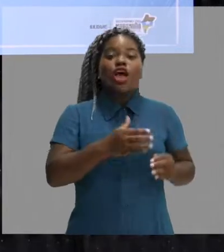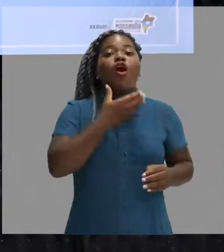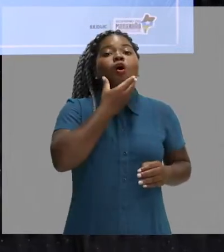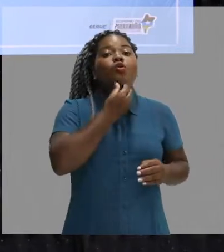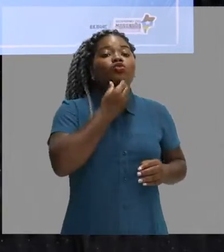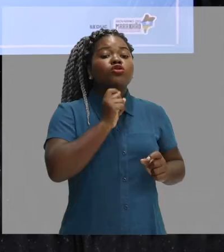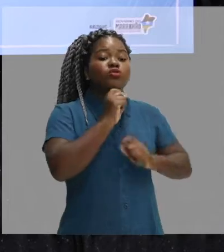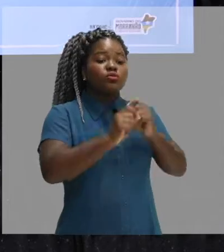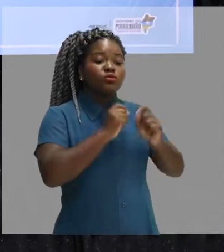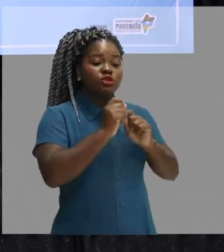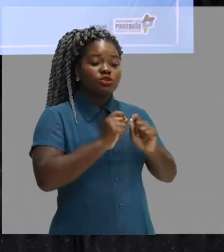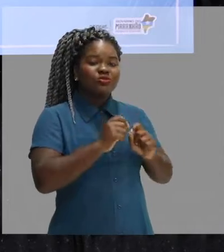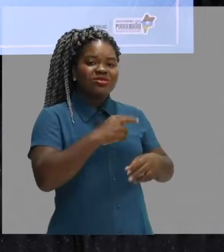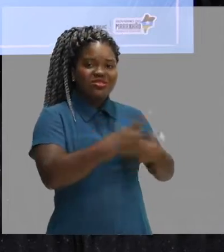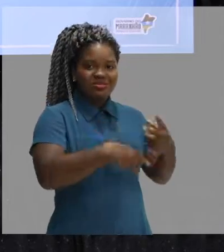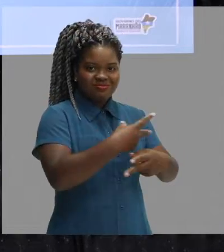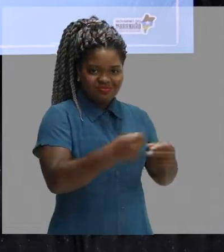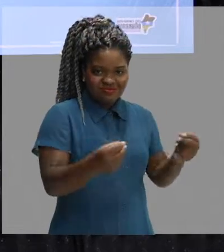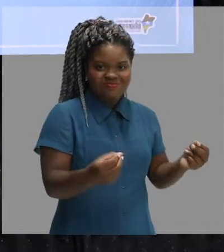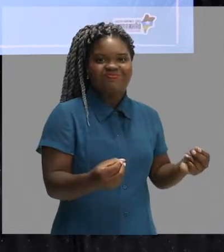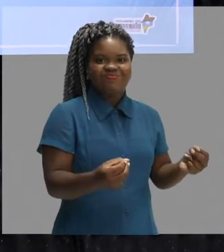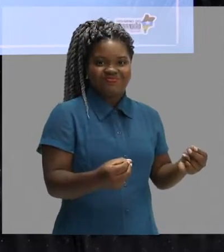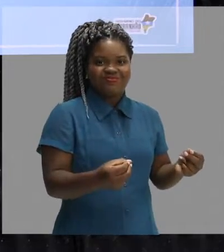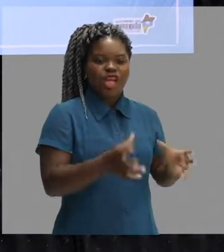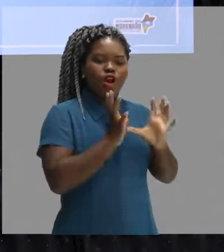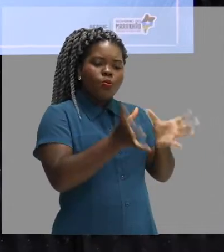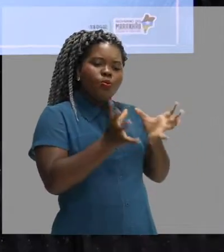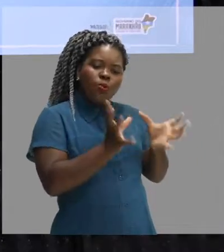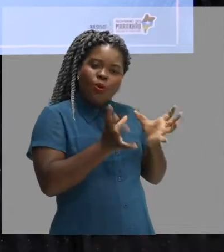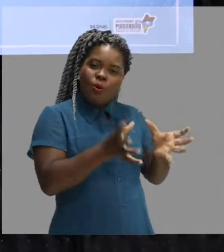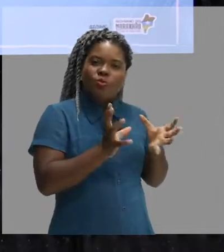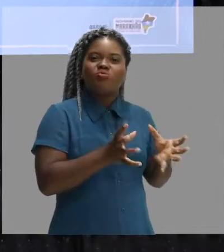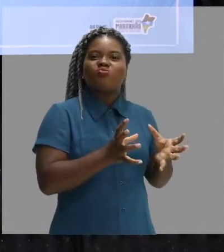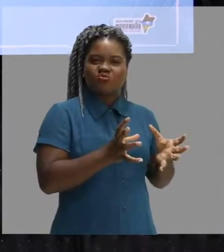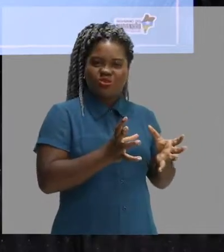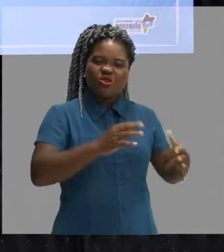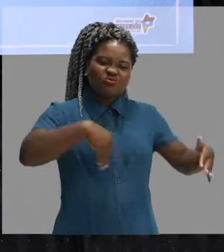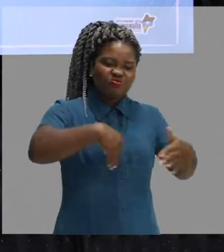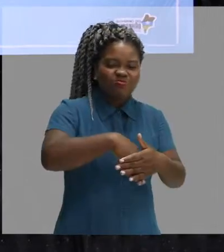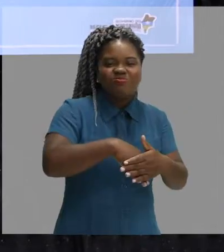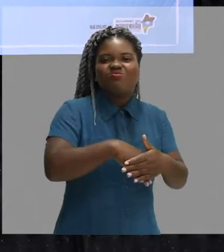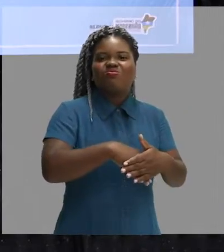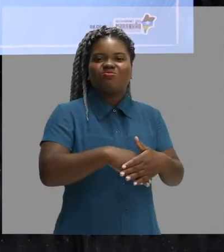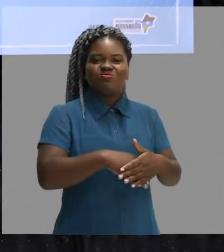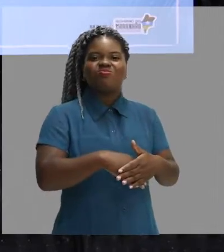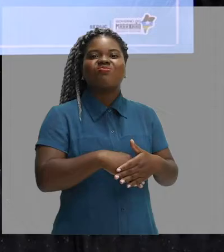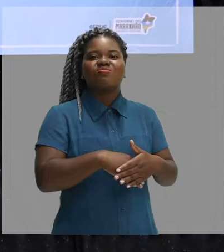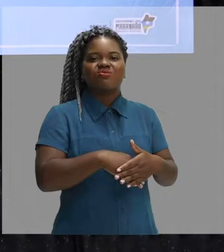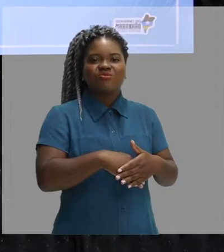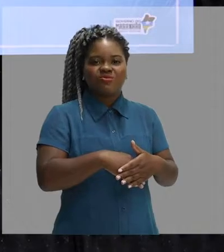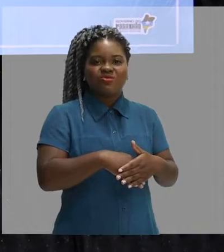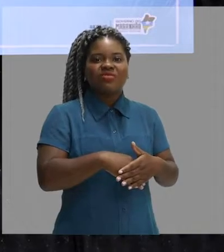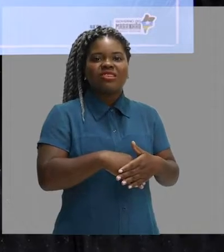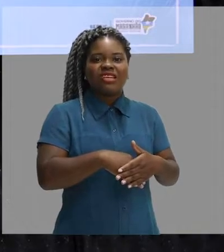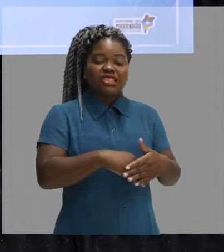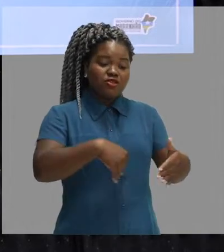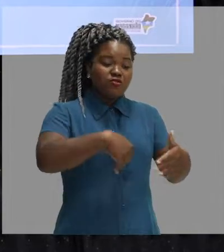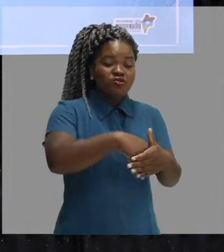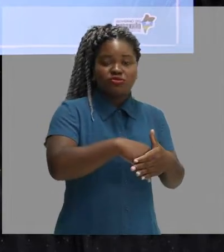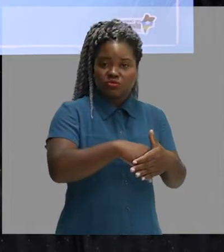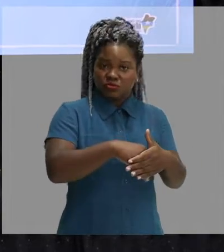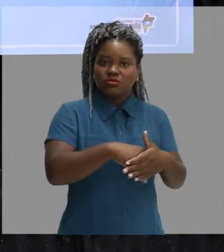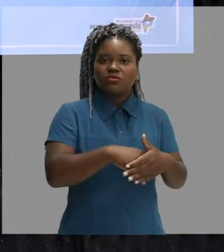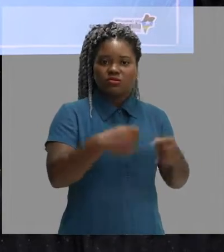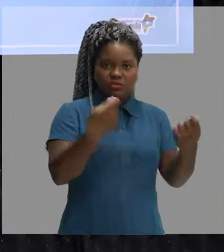o que eles costumam ganhar de presente dos pais? Bola de futebol, de basquete. E aí para você jogar futebol, basquete,